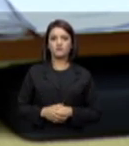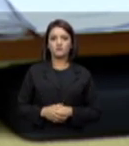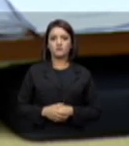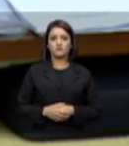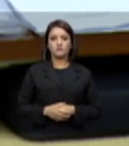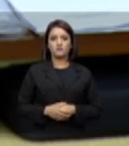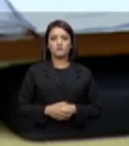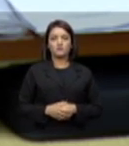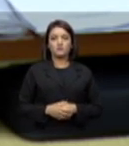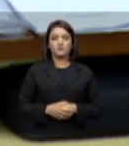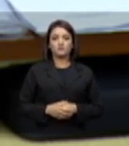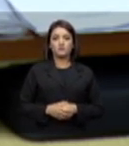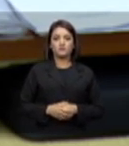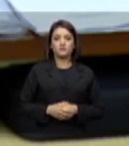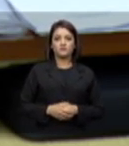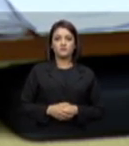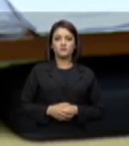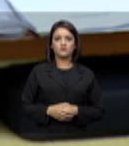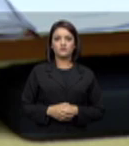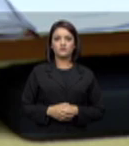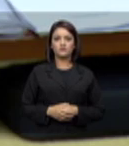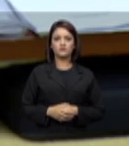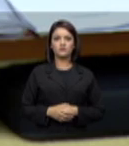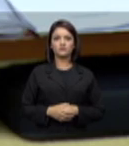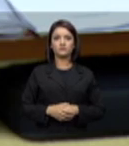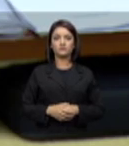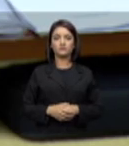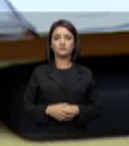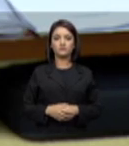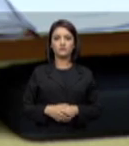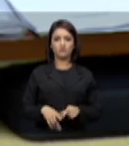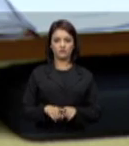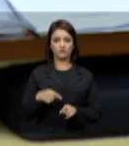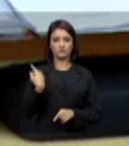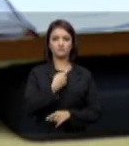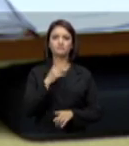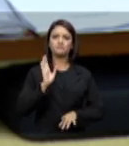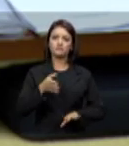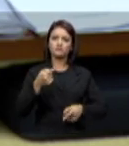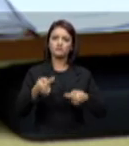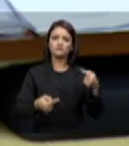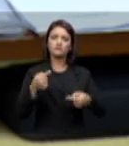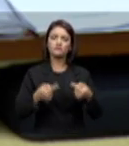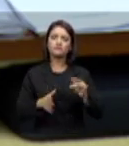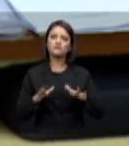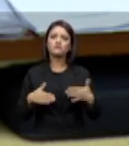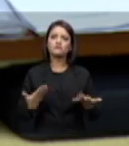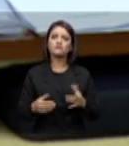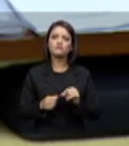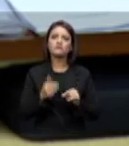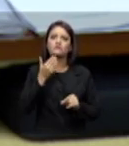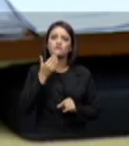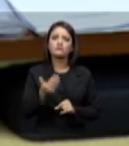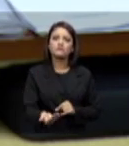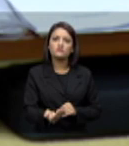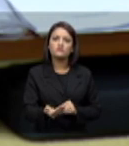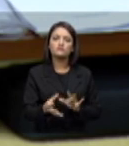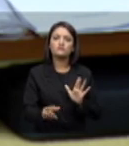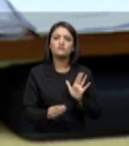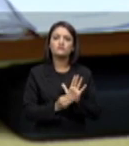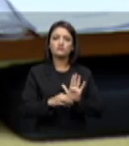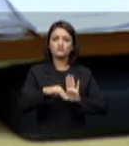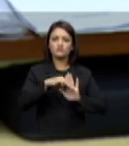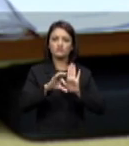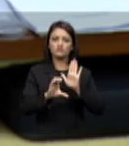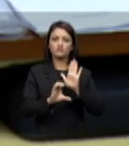e quanto a ele processo nós já acertamos quando apreciamos o pedido de implemento de